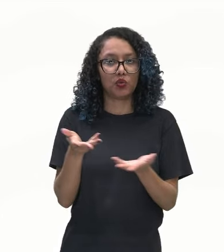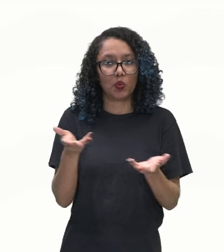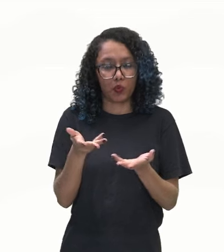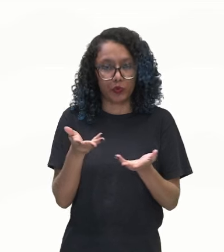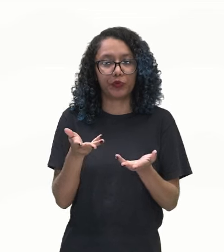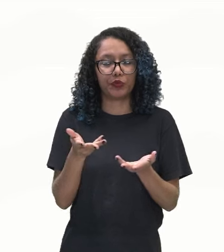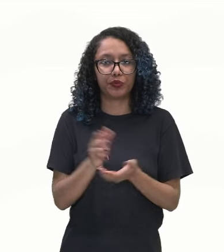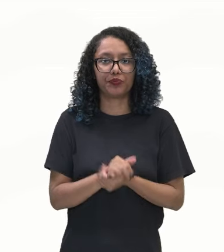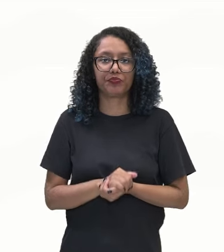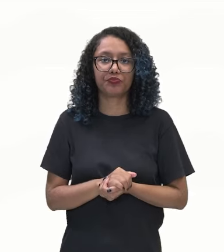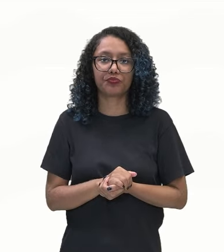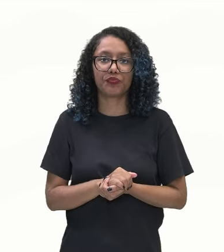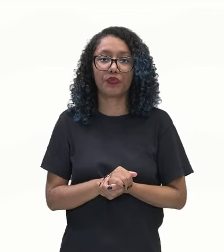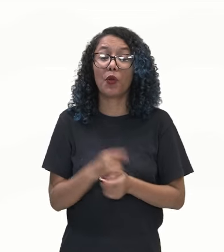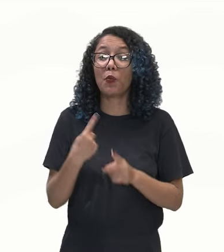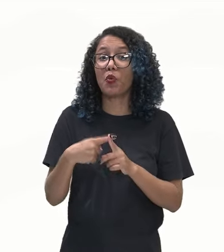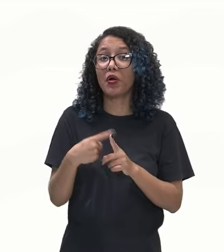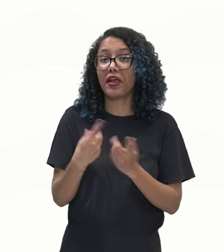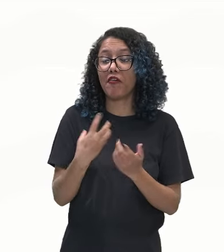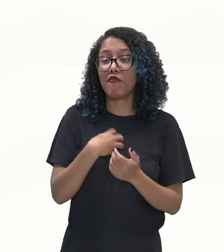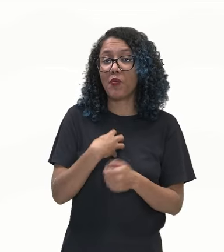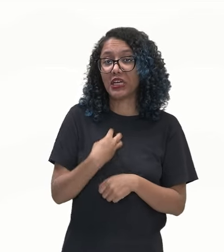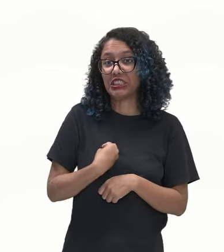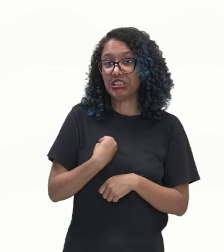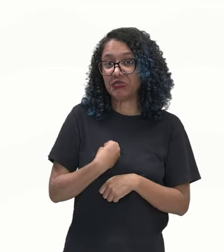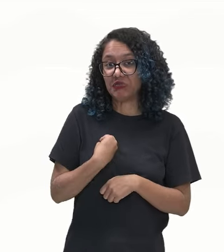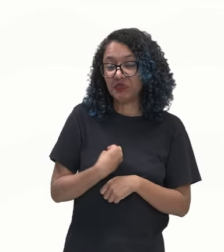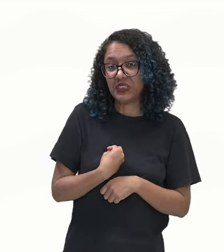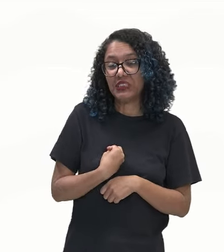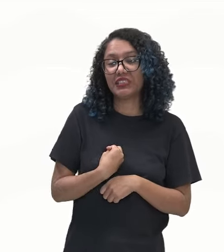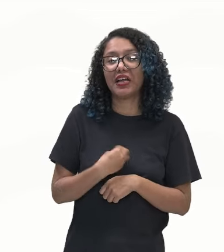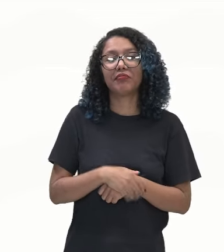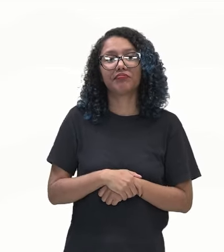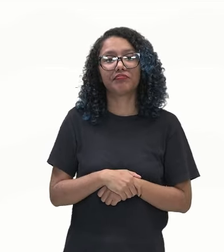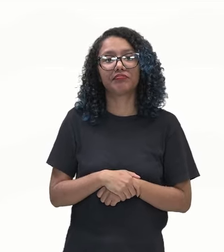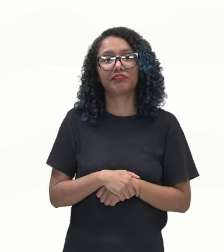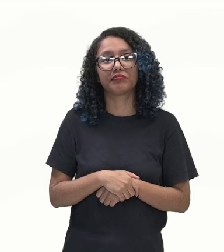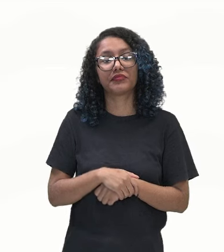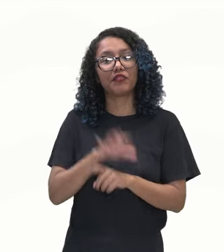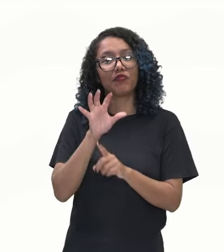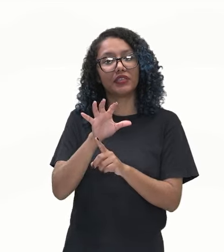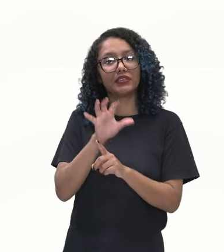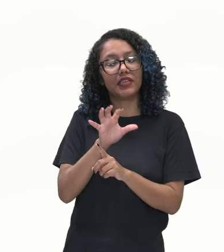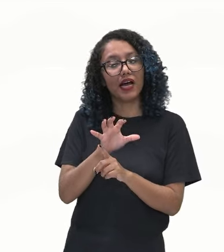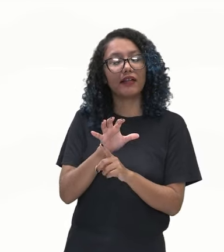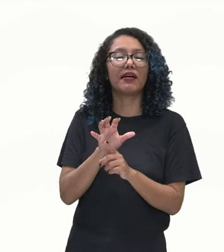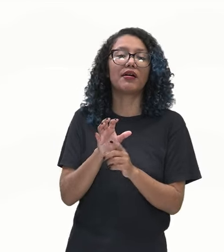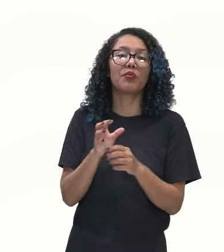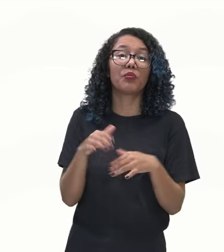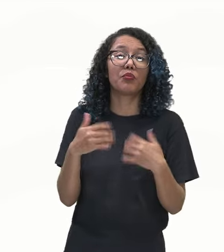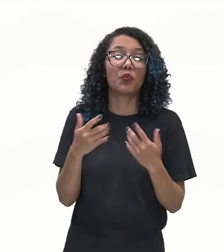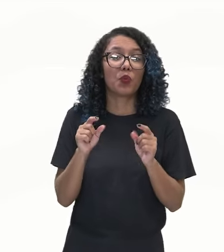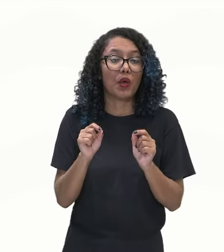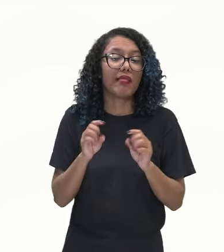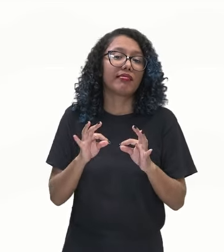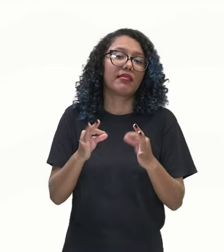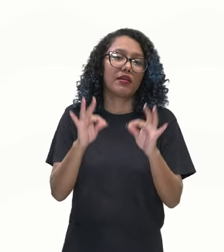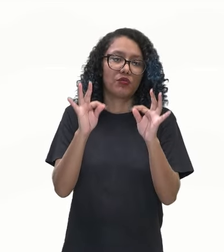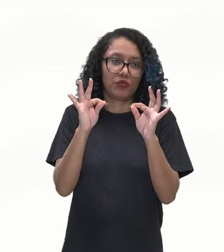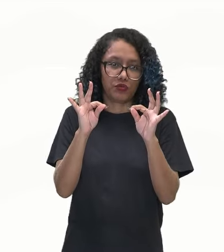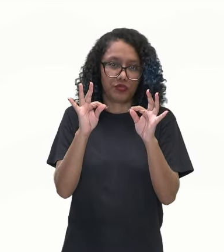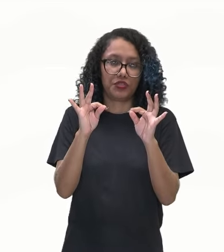por causa desse estilo de vida que é favorecido pela tecnologia e o estilo de vida